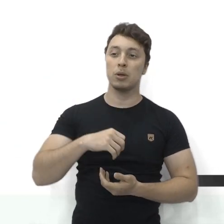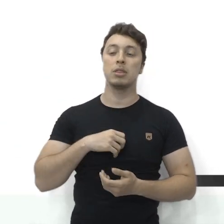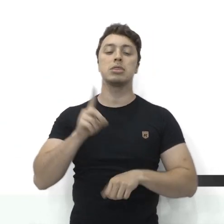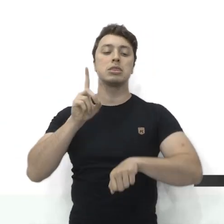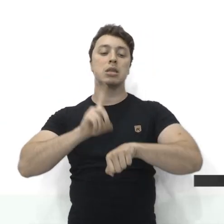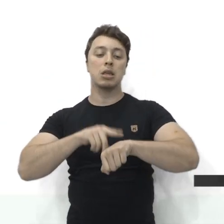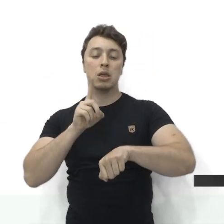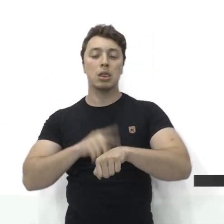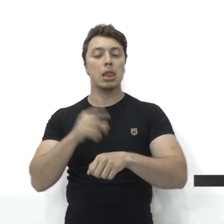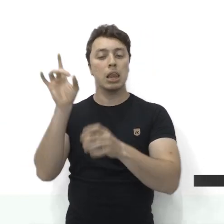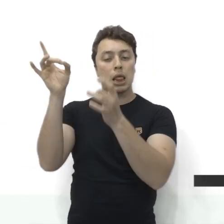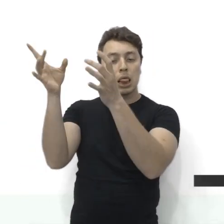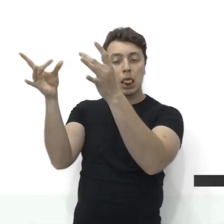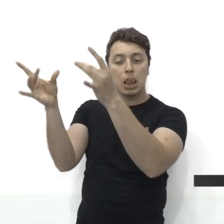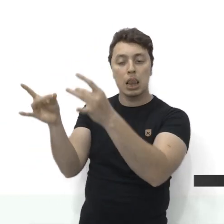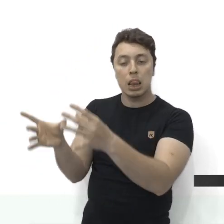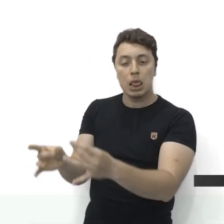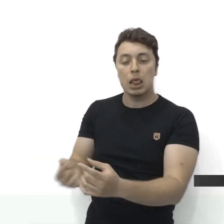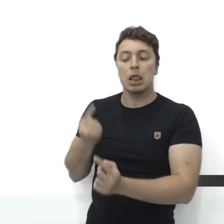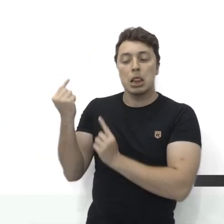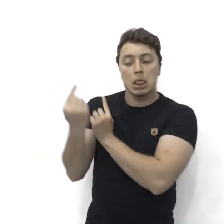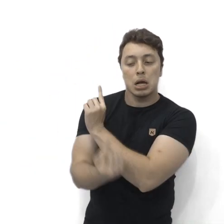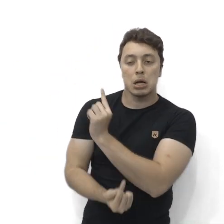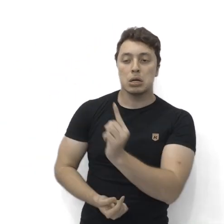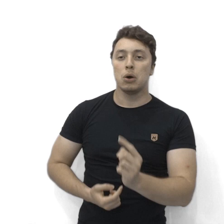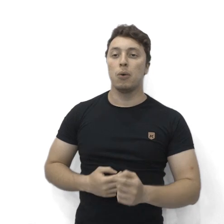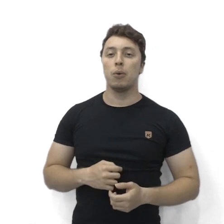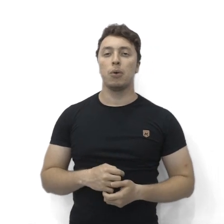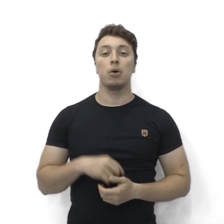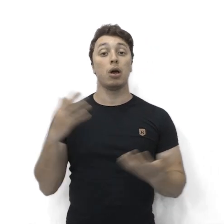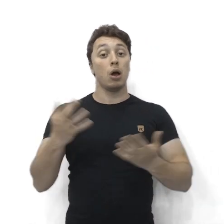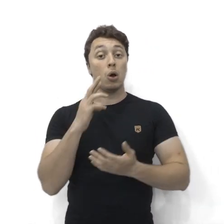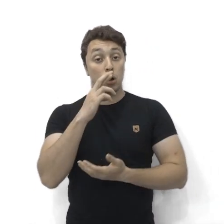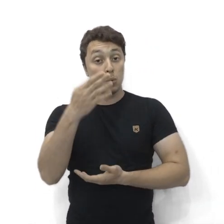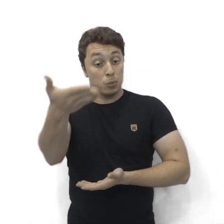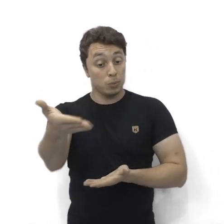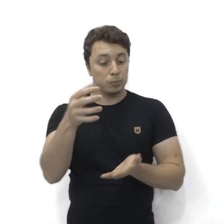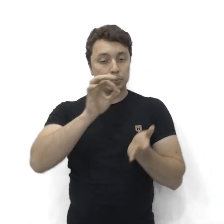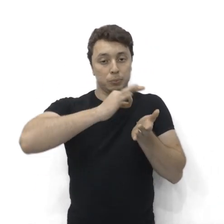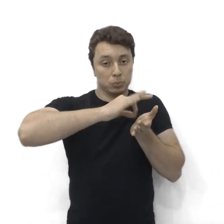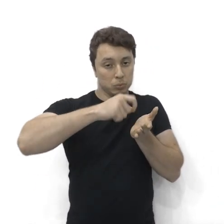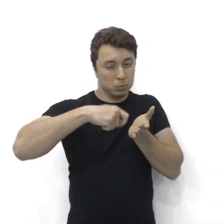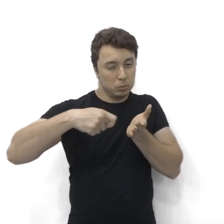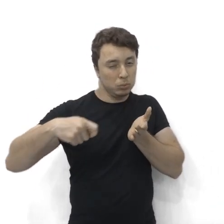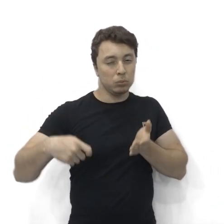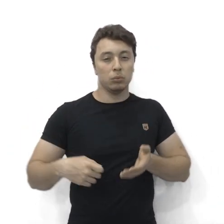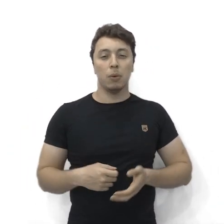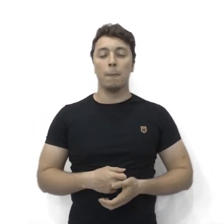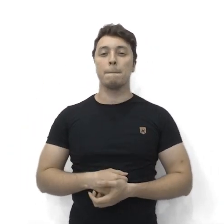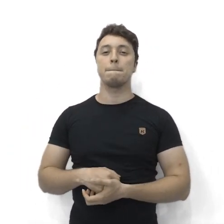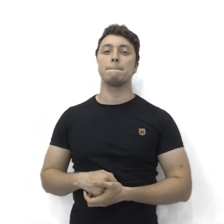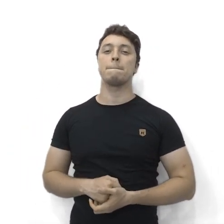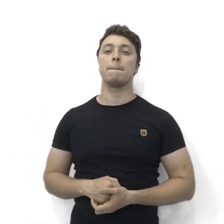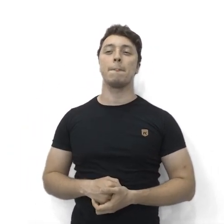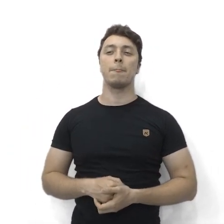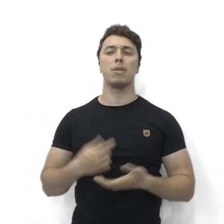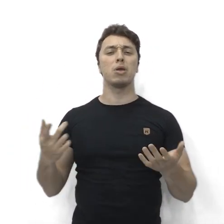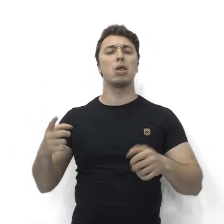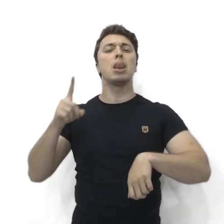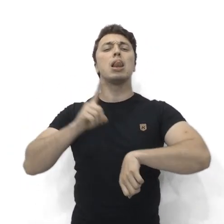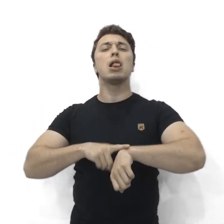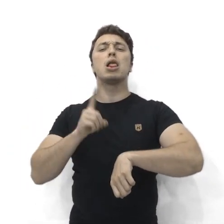tempo de cada um deles. Agora responda no seu caderno. Qual foi o tempo que Pedro